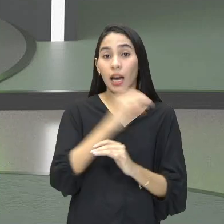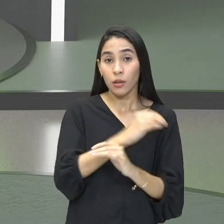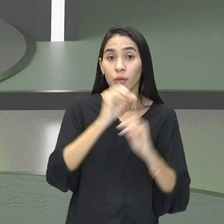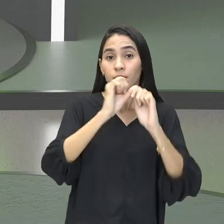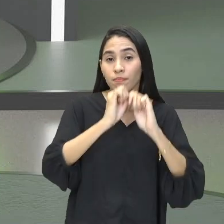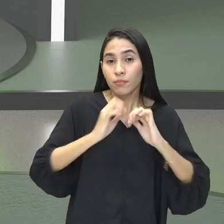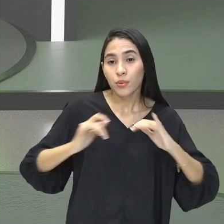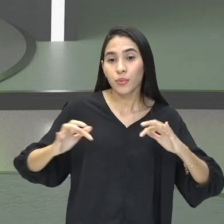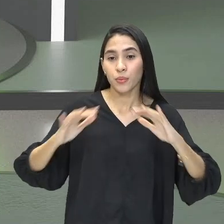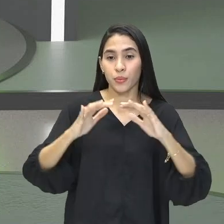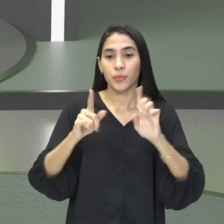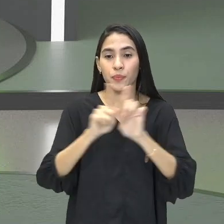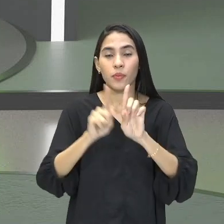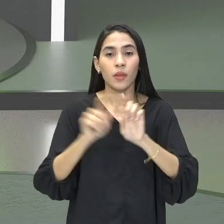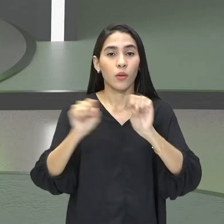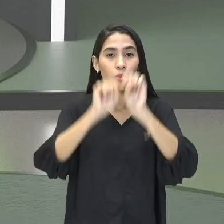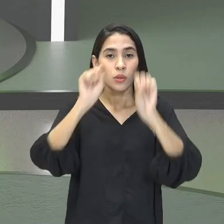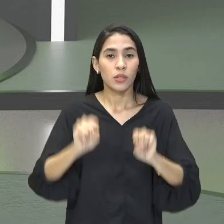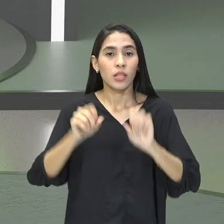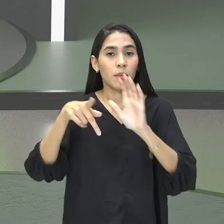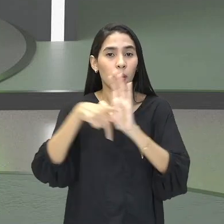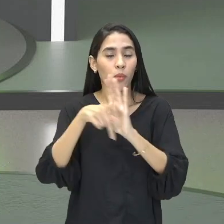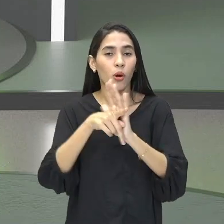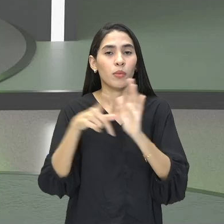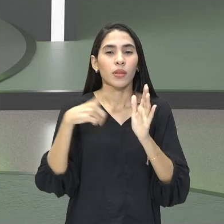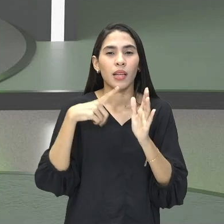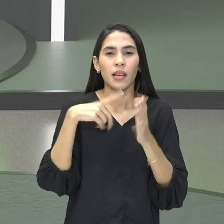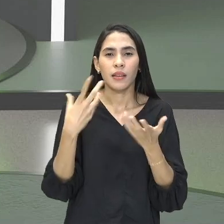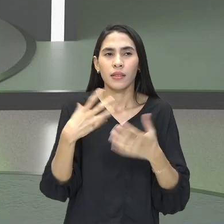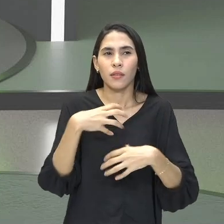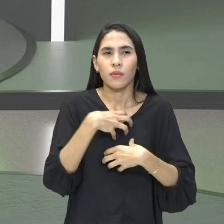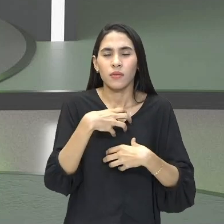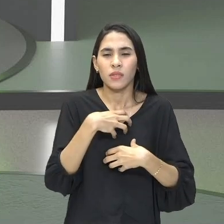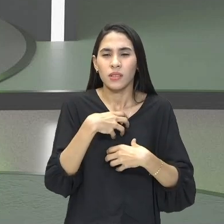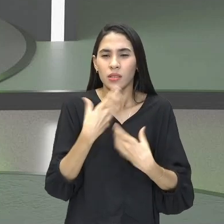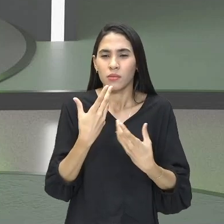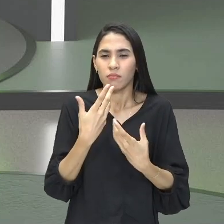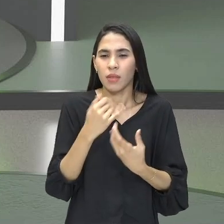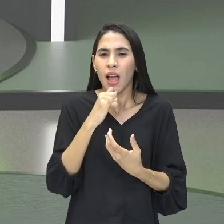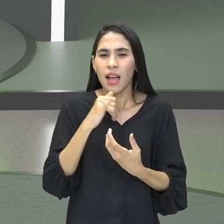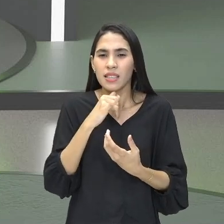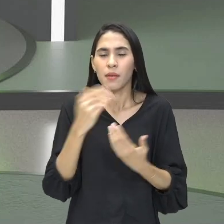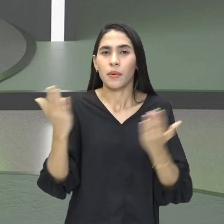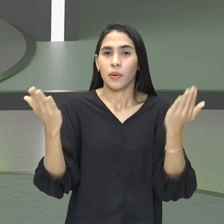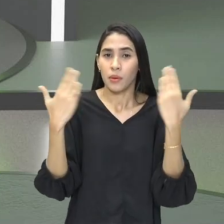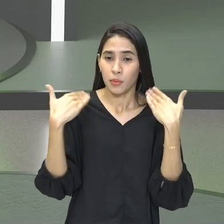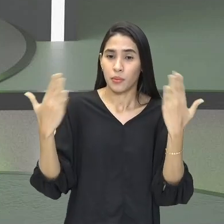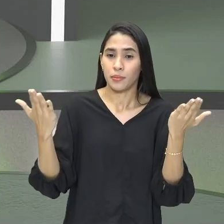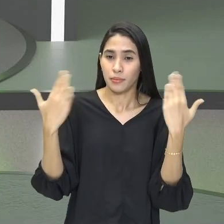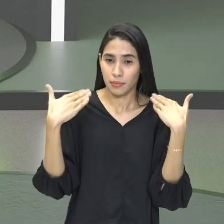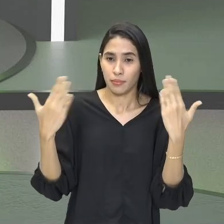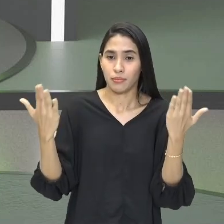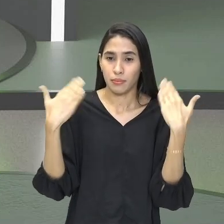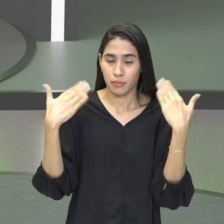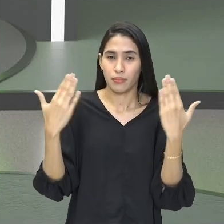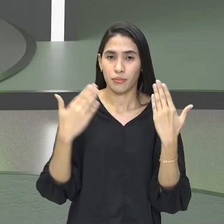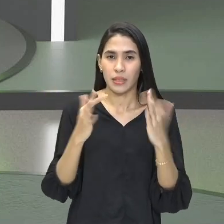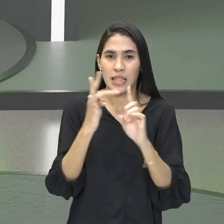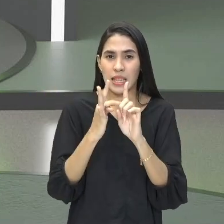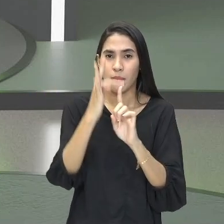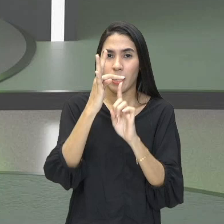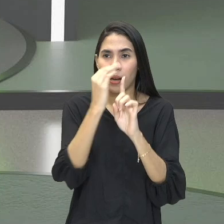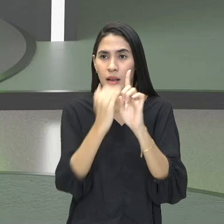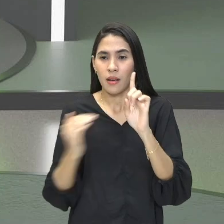o sistema, a gente tem aquela sensação que fica quente, né? Aquece.